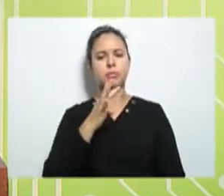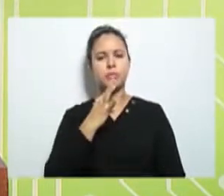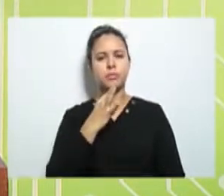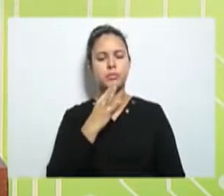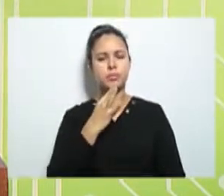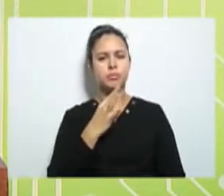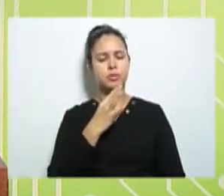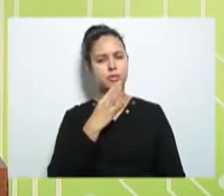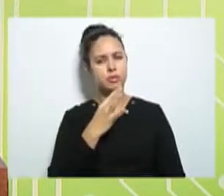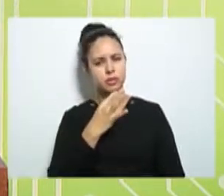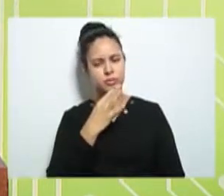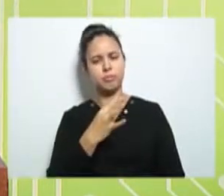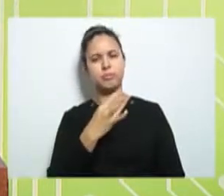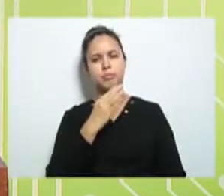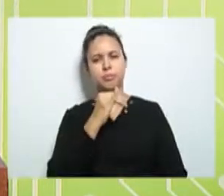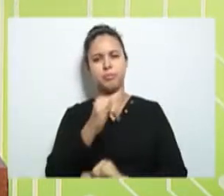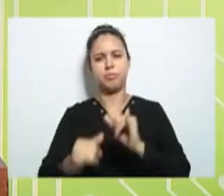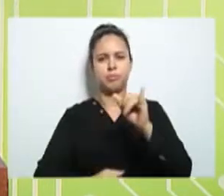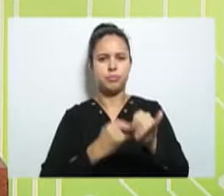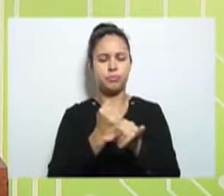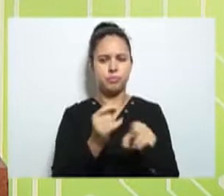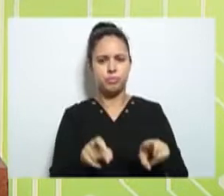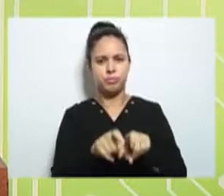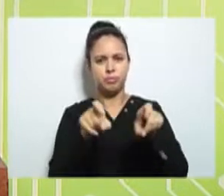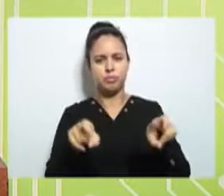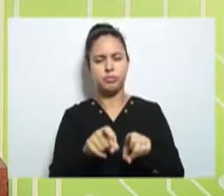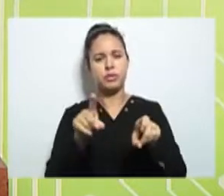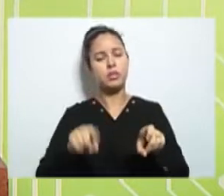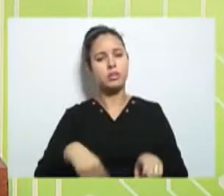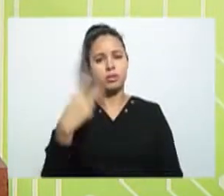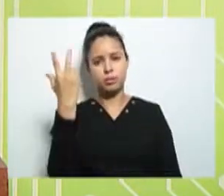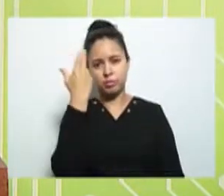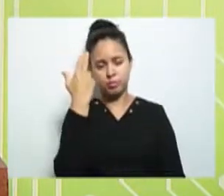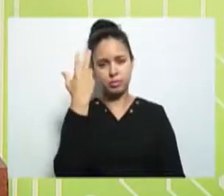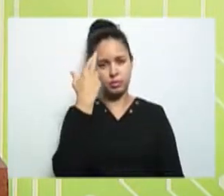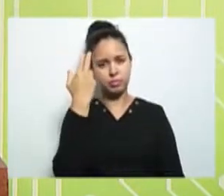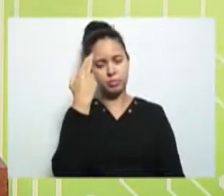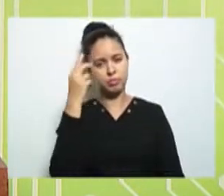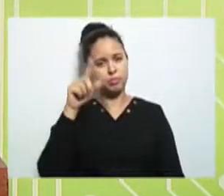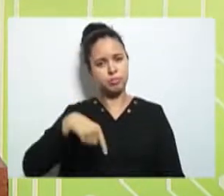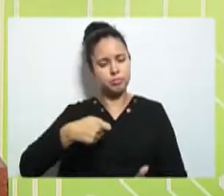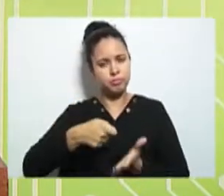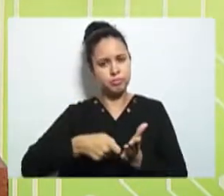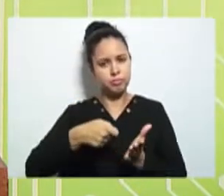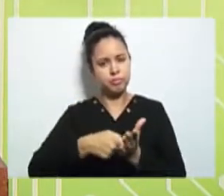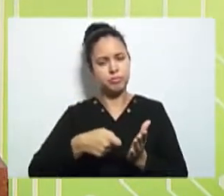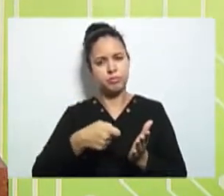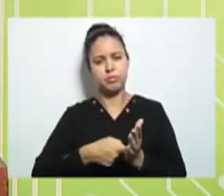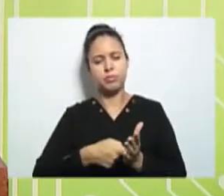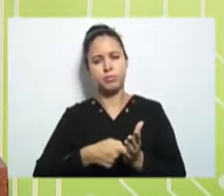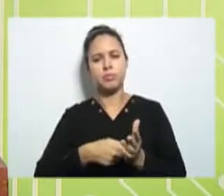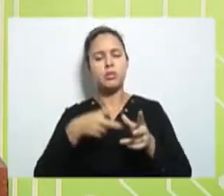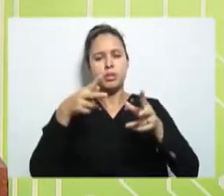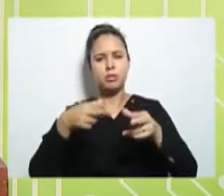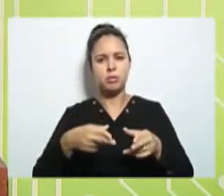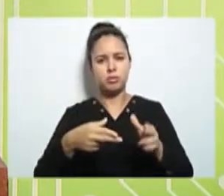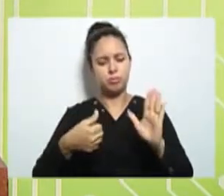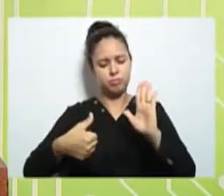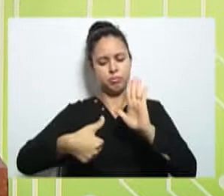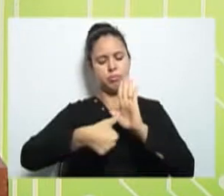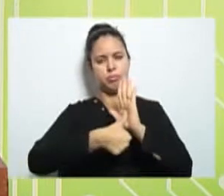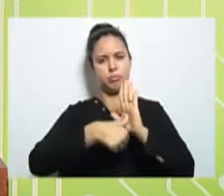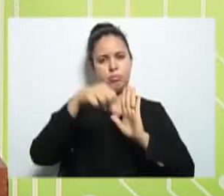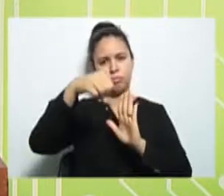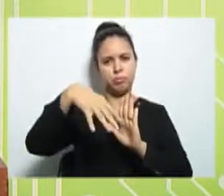é algo tão natural e tão obrigatório quanto você saber acender ligar uma luz através de um interruptor. É